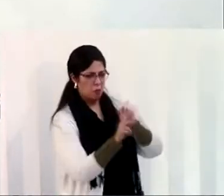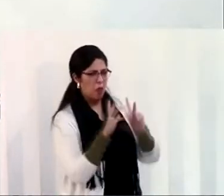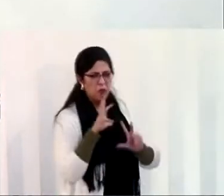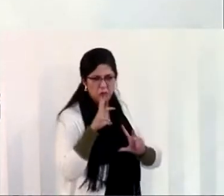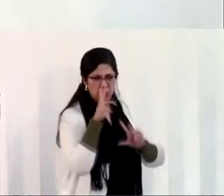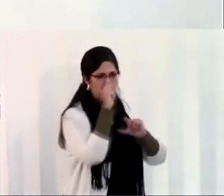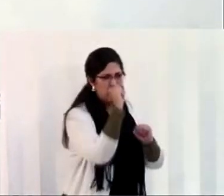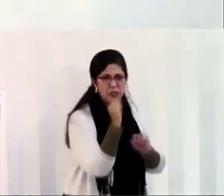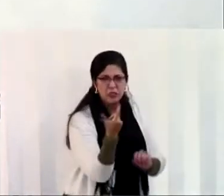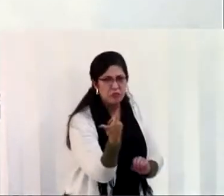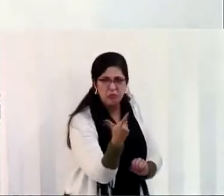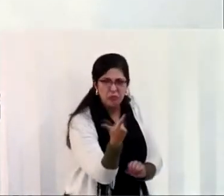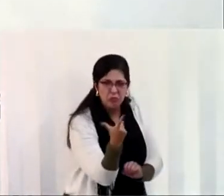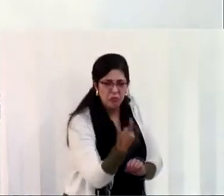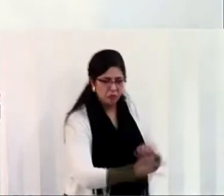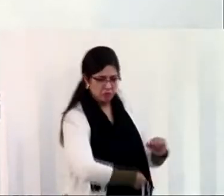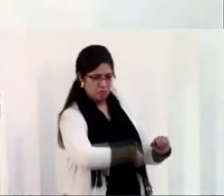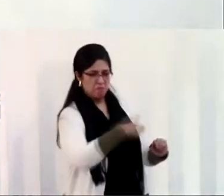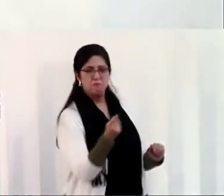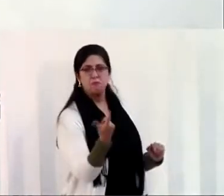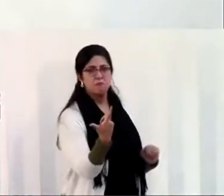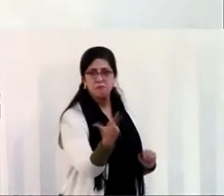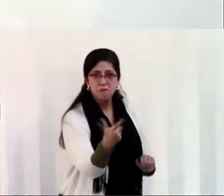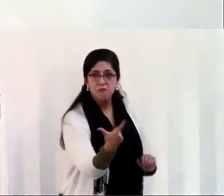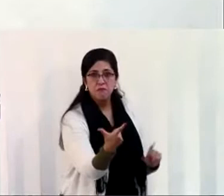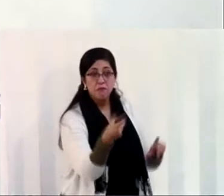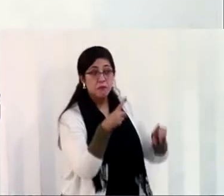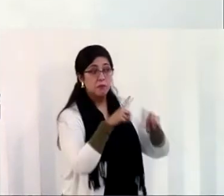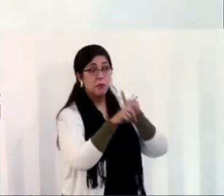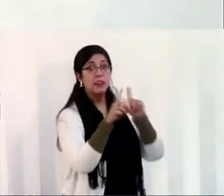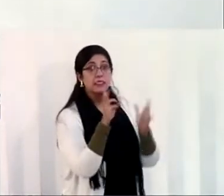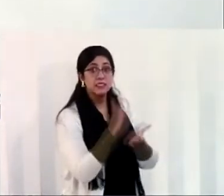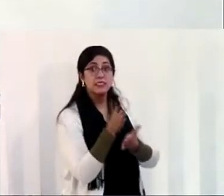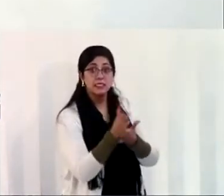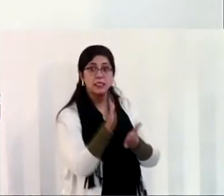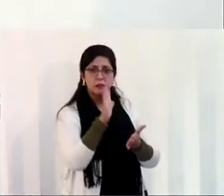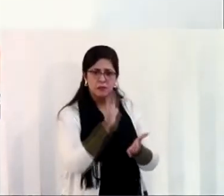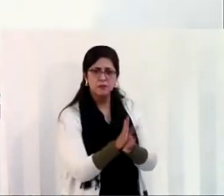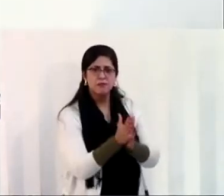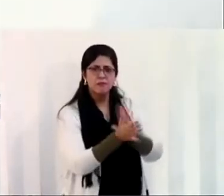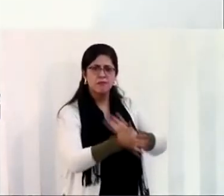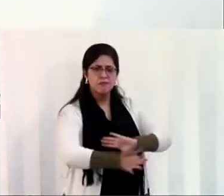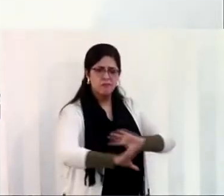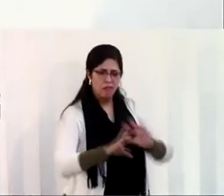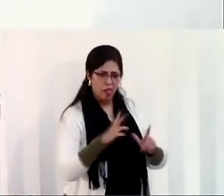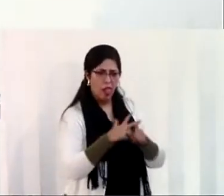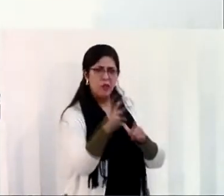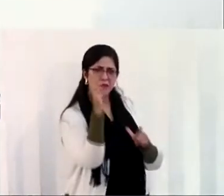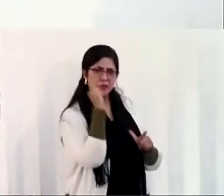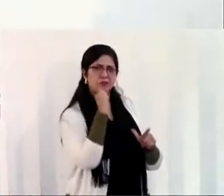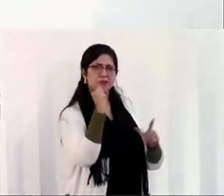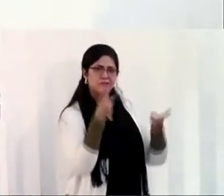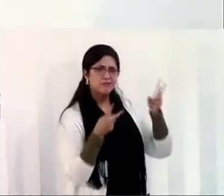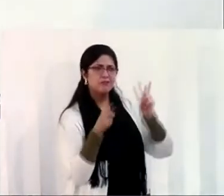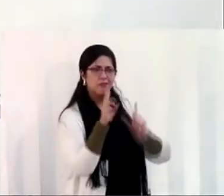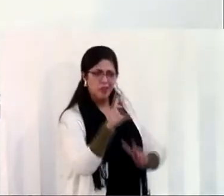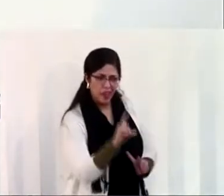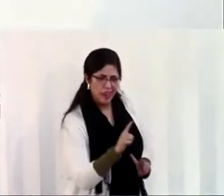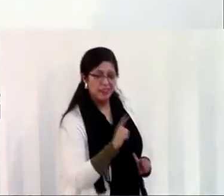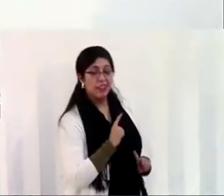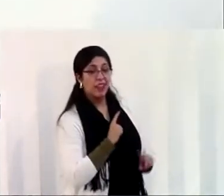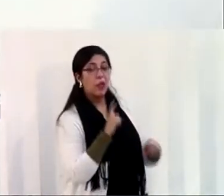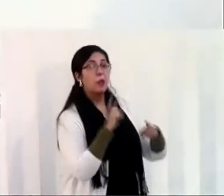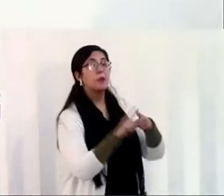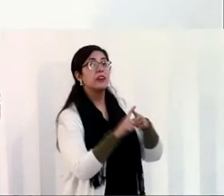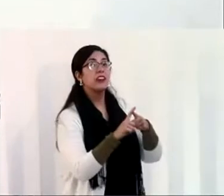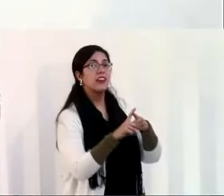muito futuristas, mas vocês sempre superaram todas as adversidades, porque eu estava com